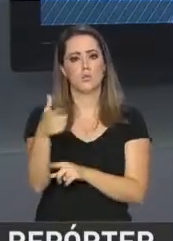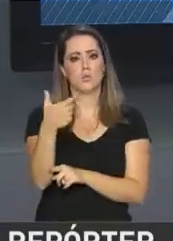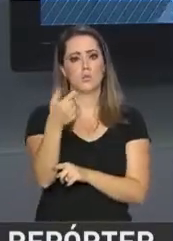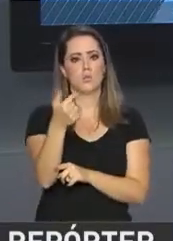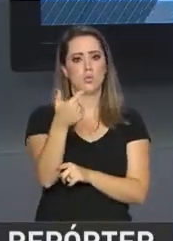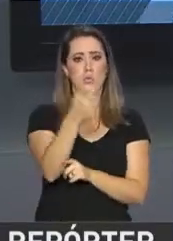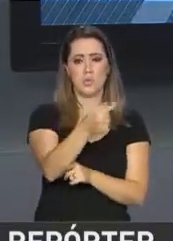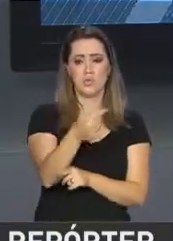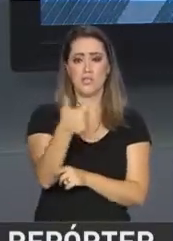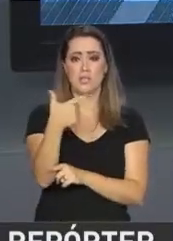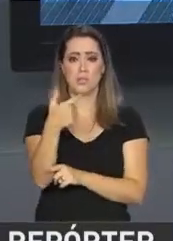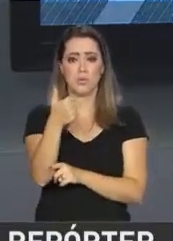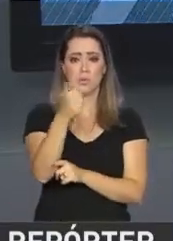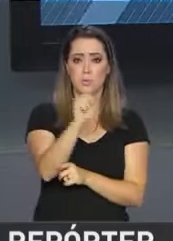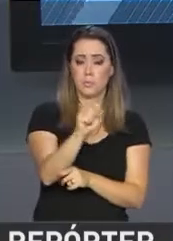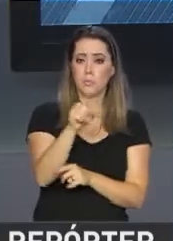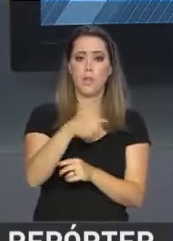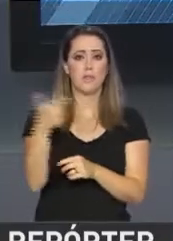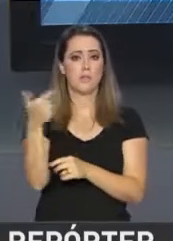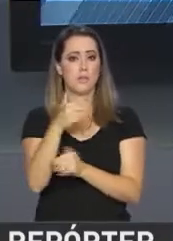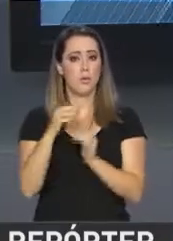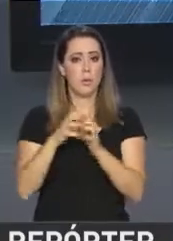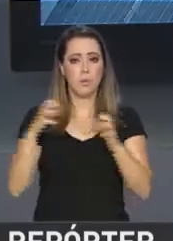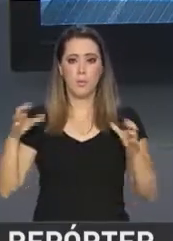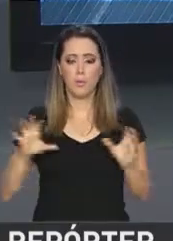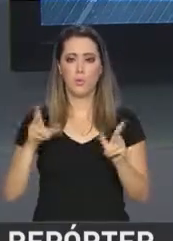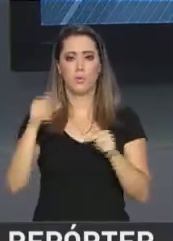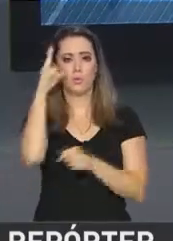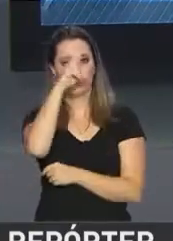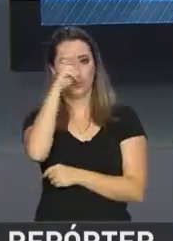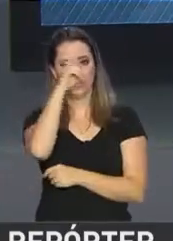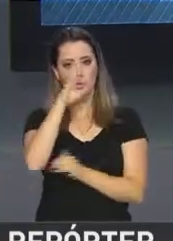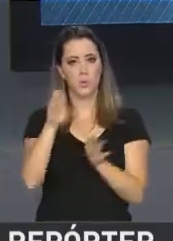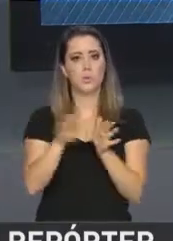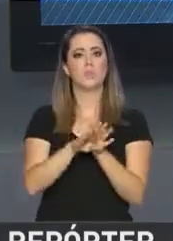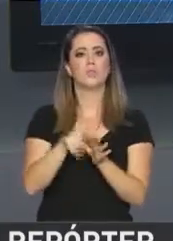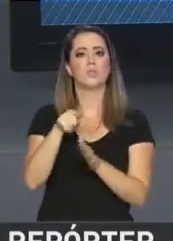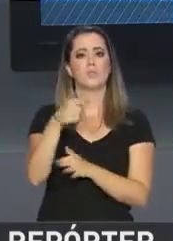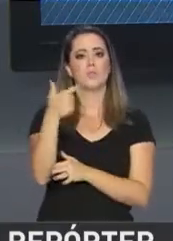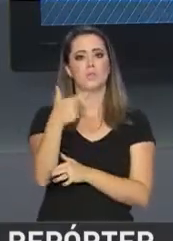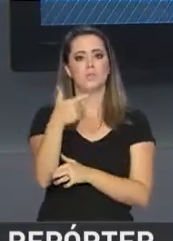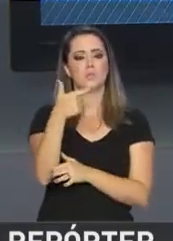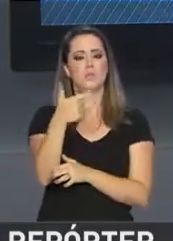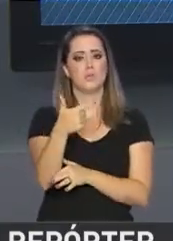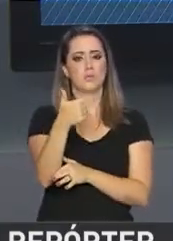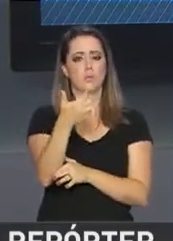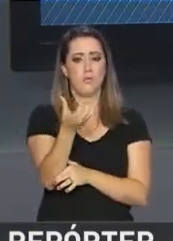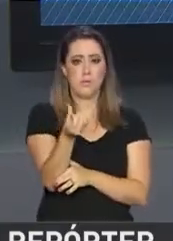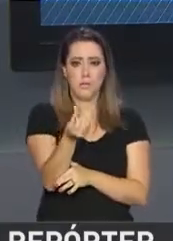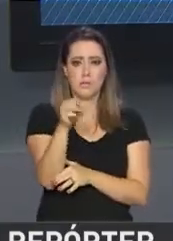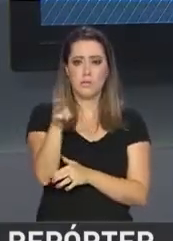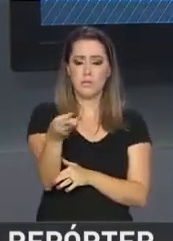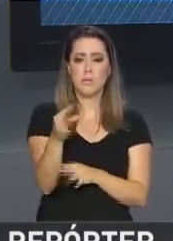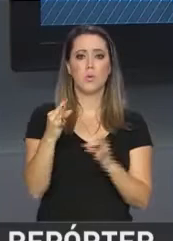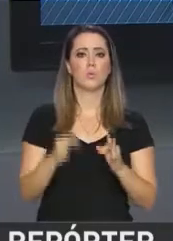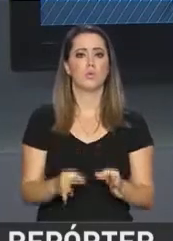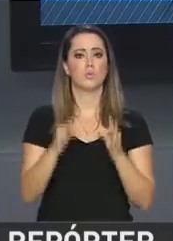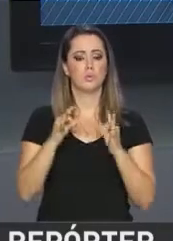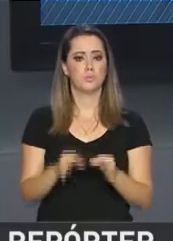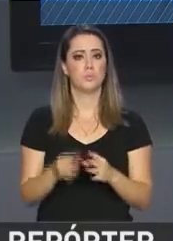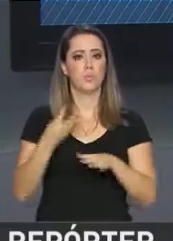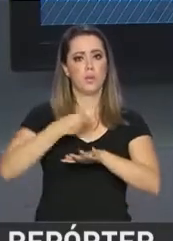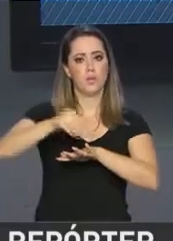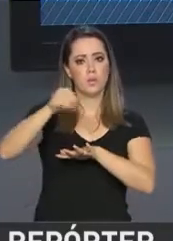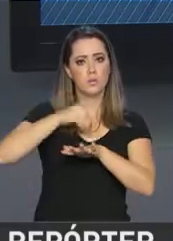2018 deve ser a segunda maior de toda a série histórica podendo chegar a quase duzentos e vinte e seis milhões de toneladas